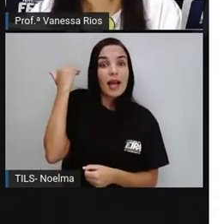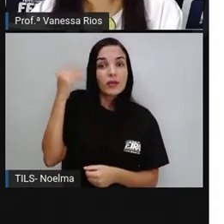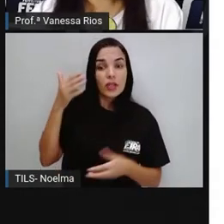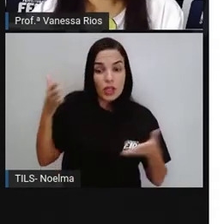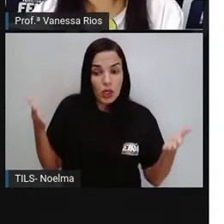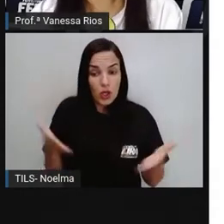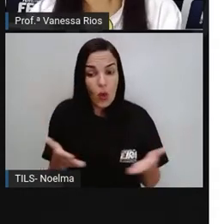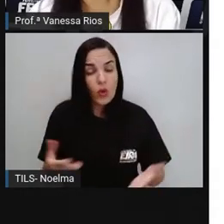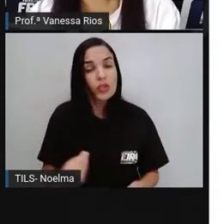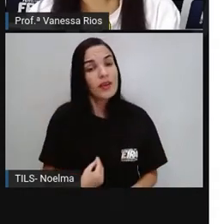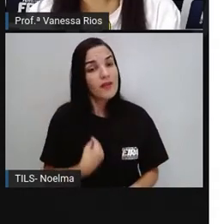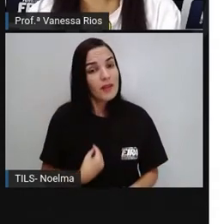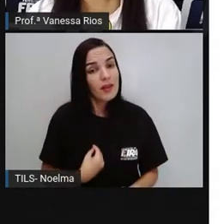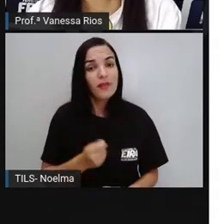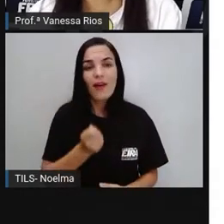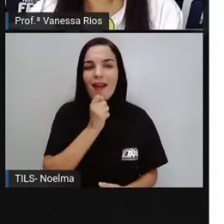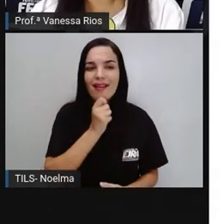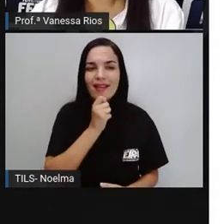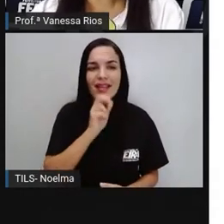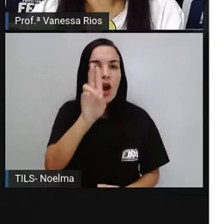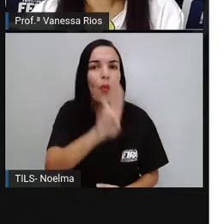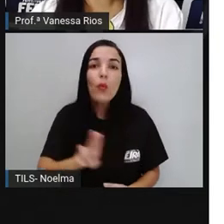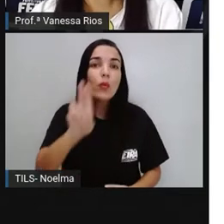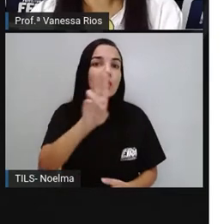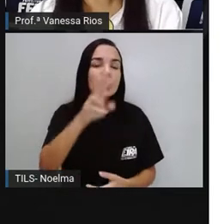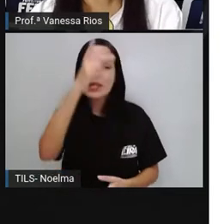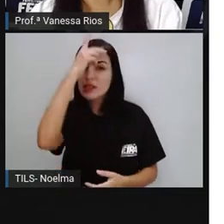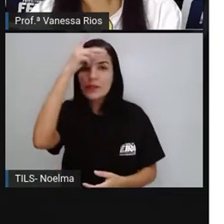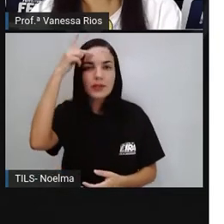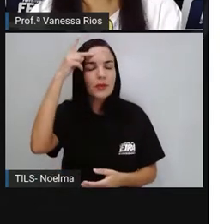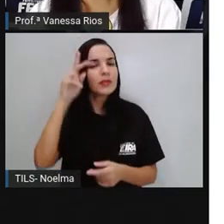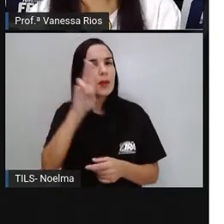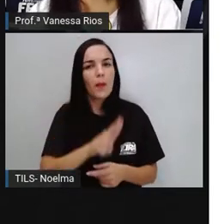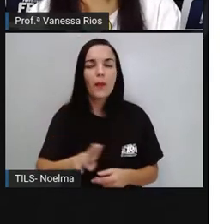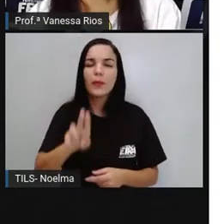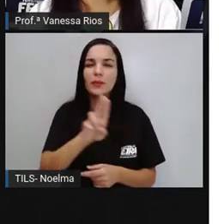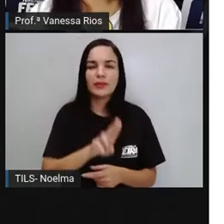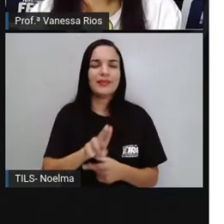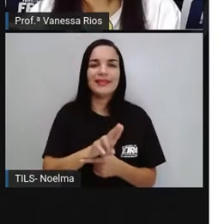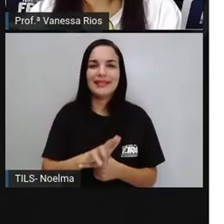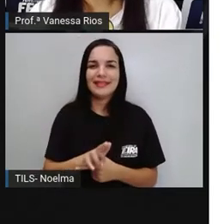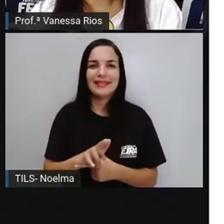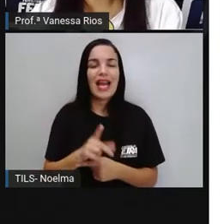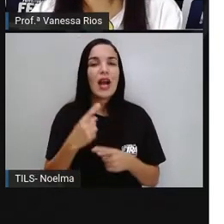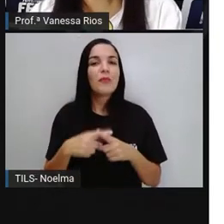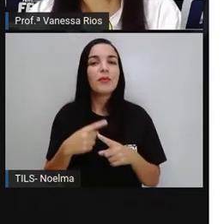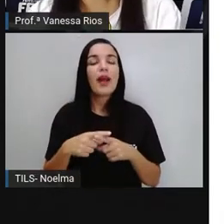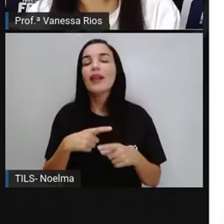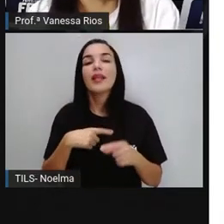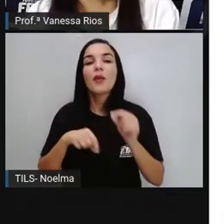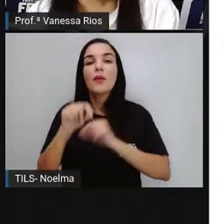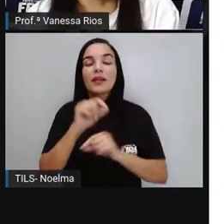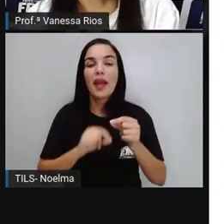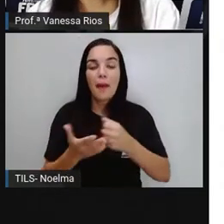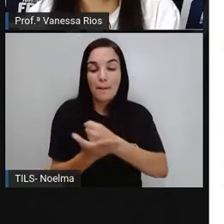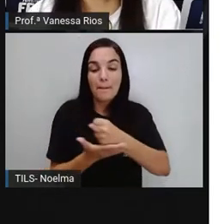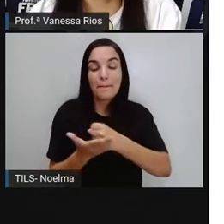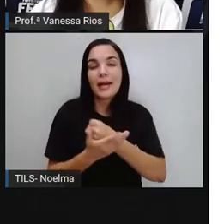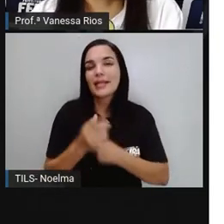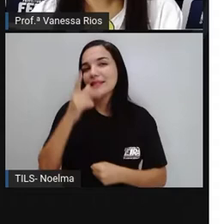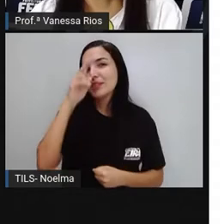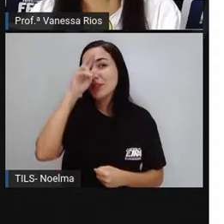esses objetos, não é? Essas construções sendo utilizadas como fontes históricas